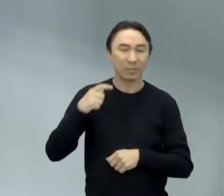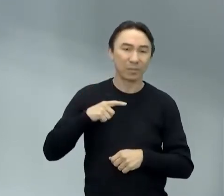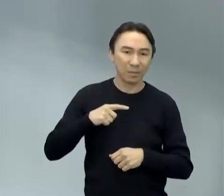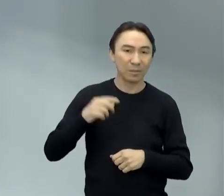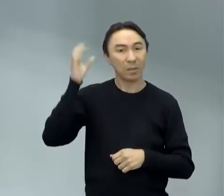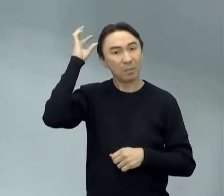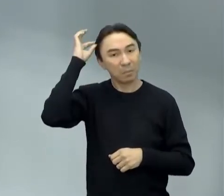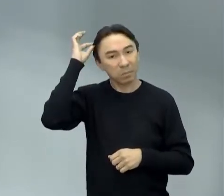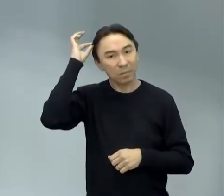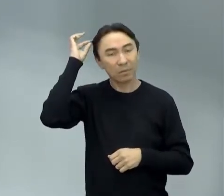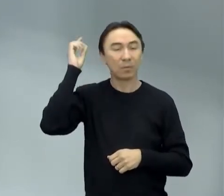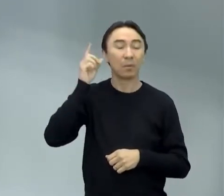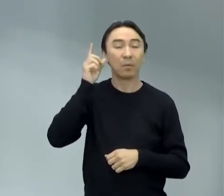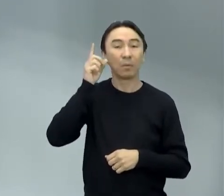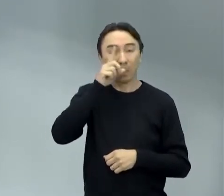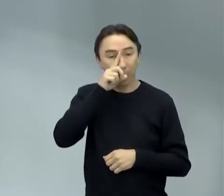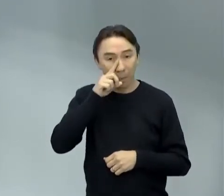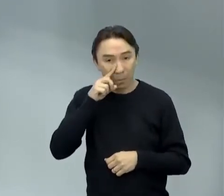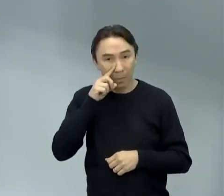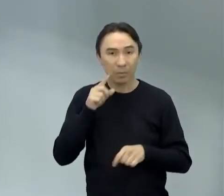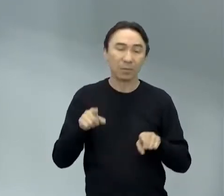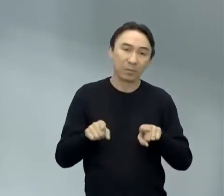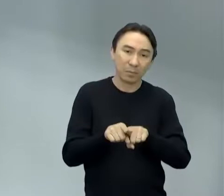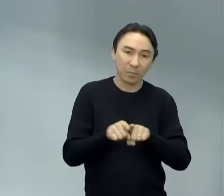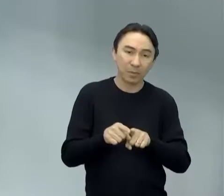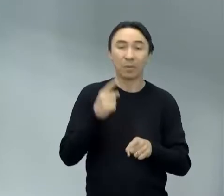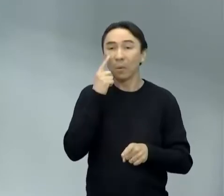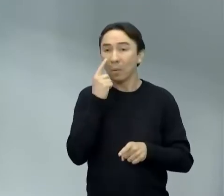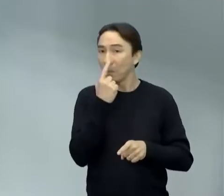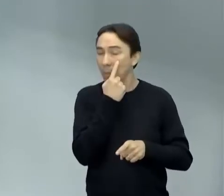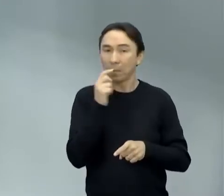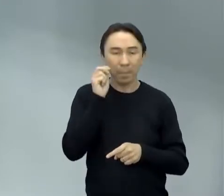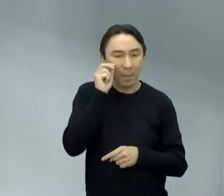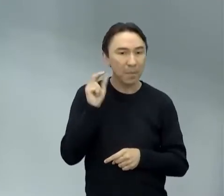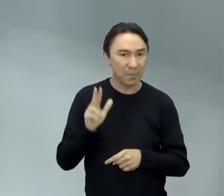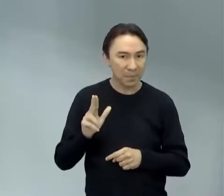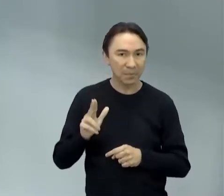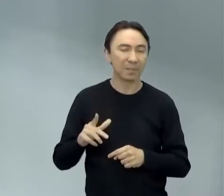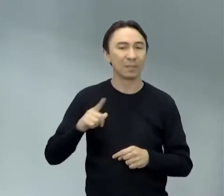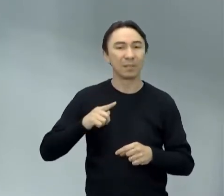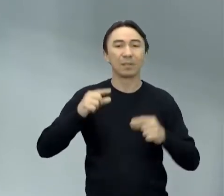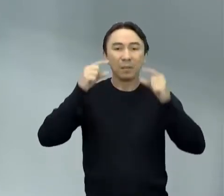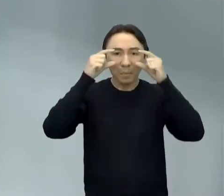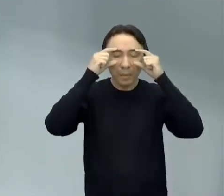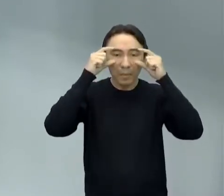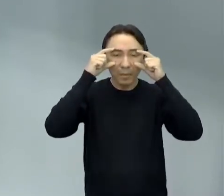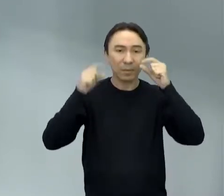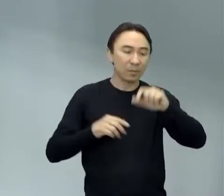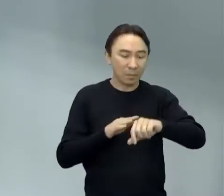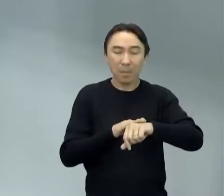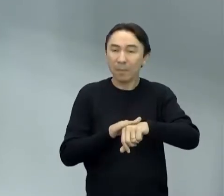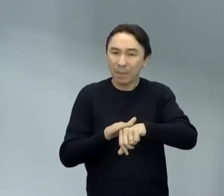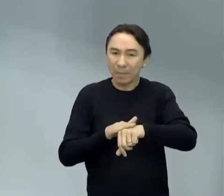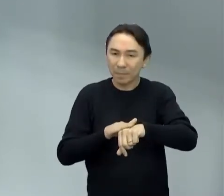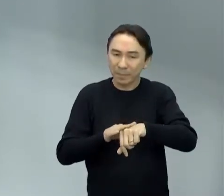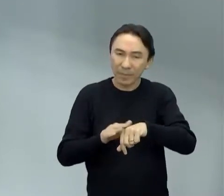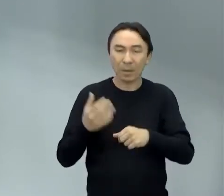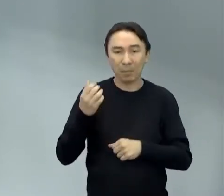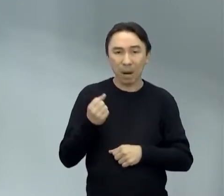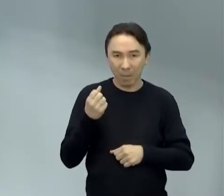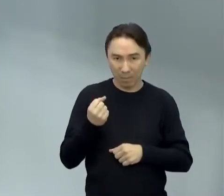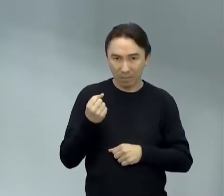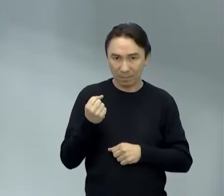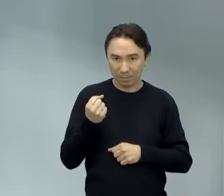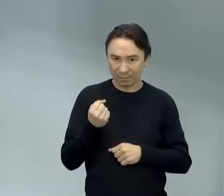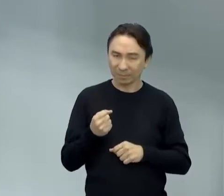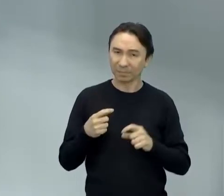meus olhos claros também e uso óculos, né? E a minha pele é branca. Então aí para vocês algumas das